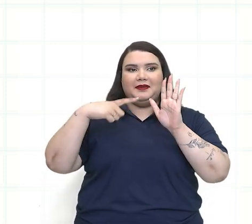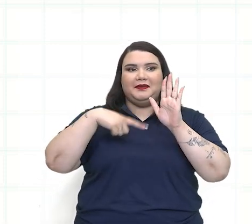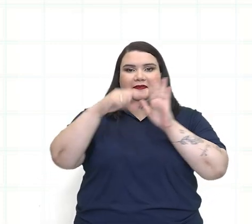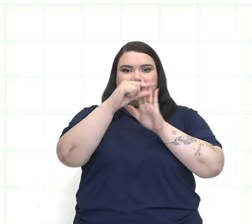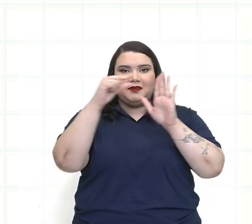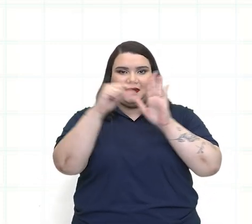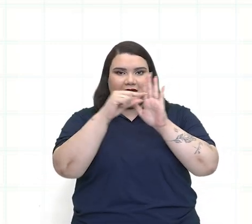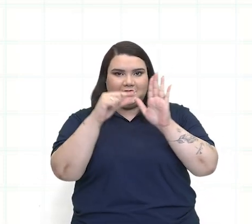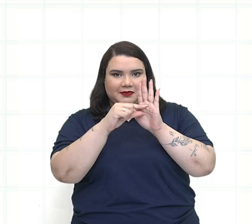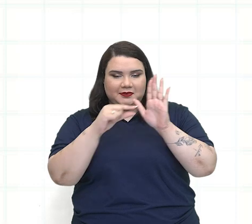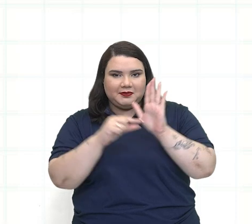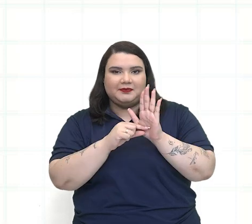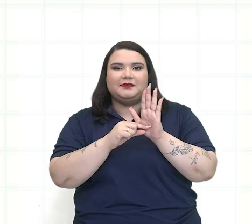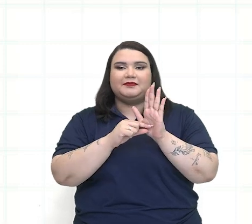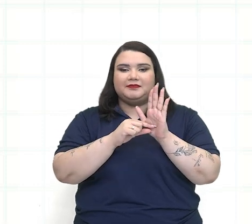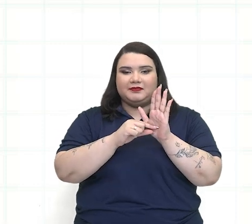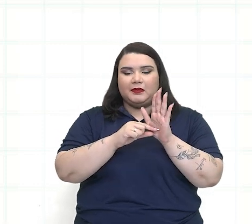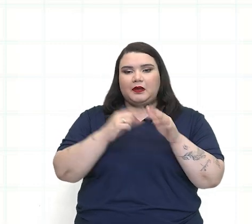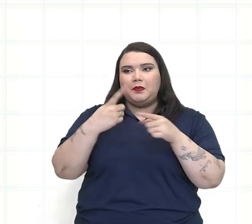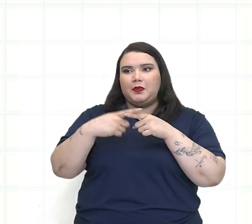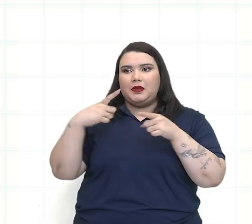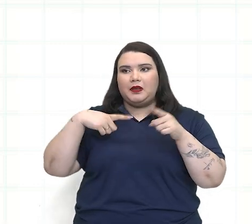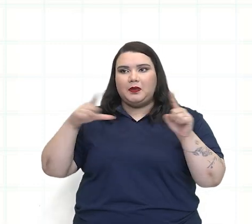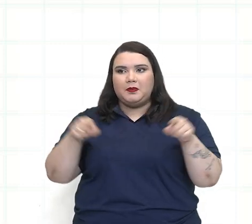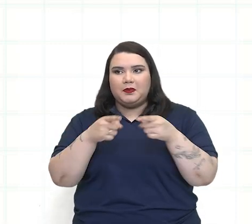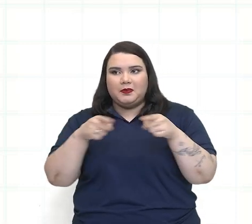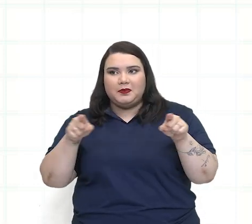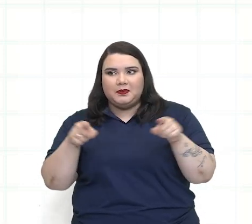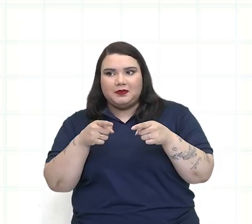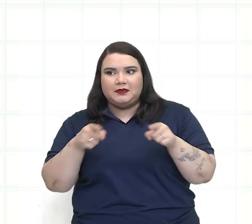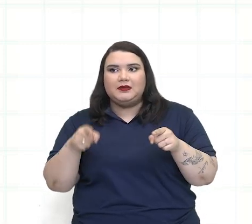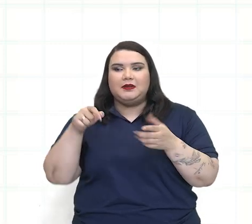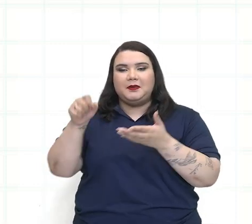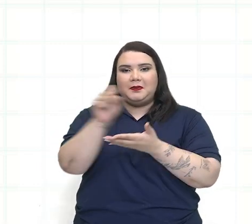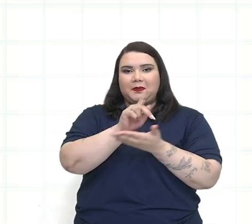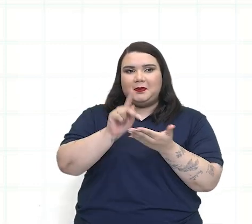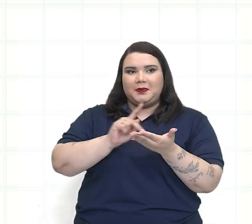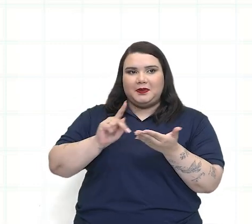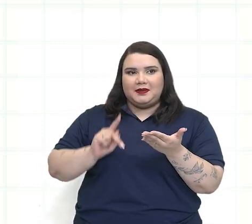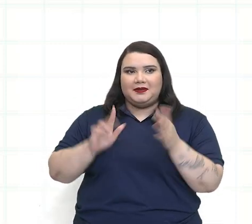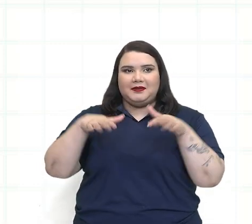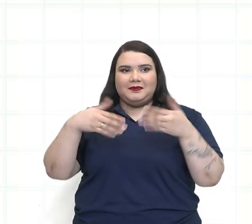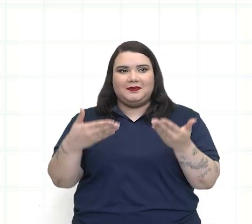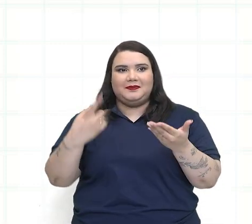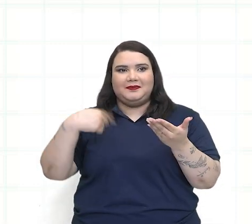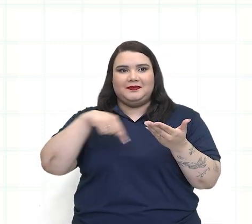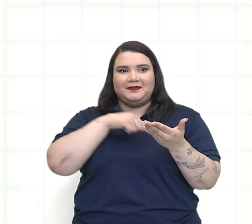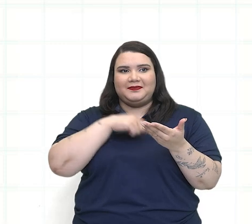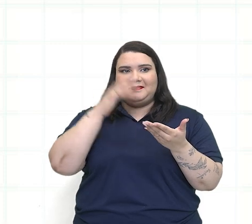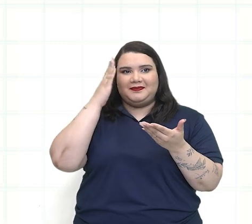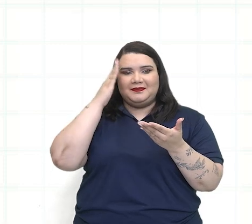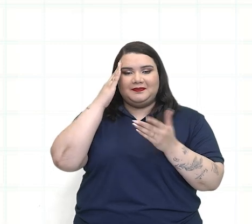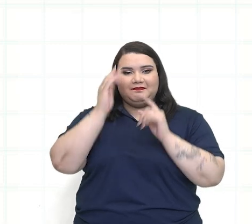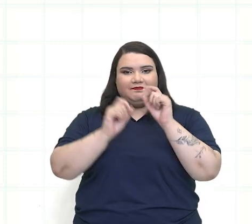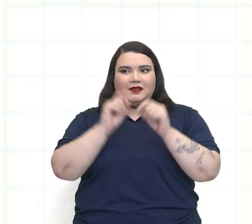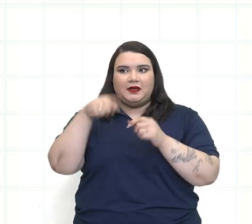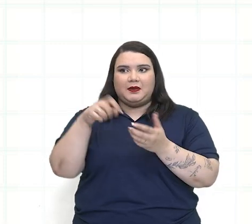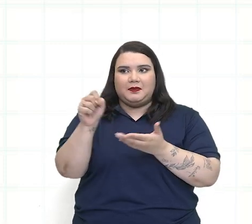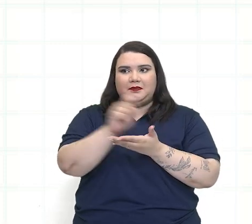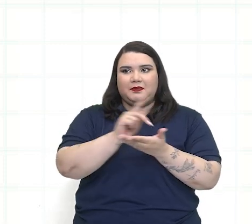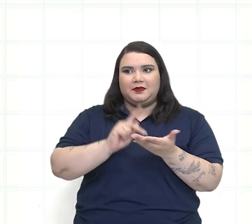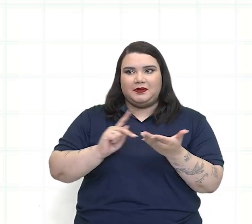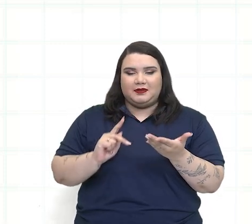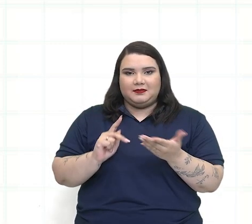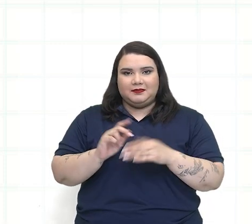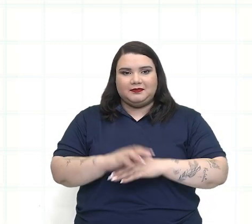né? Por causa da musicalidade que tem um pouco nesse poema, e assim a gente considera como sendo um poema.